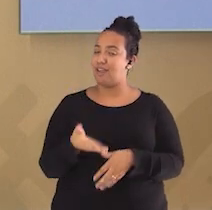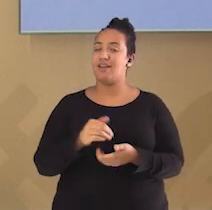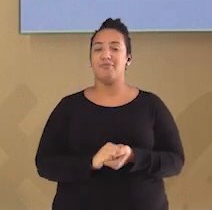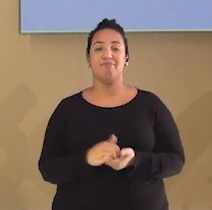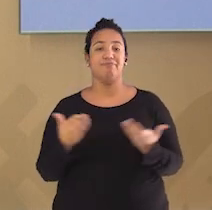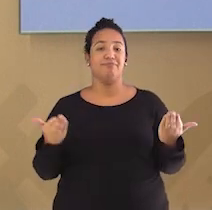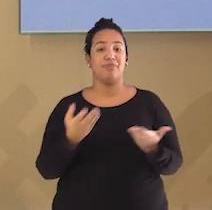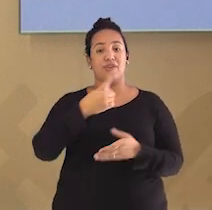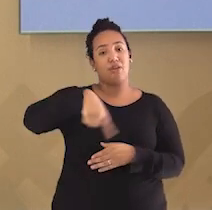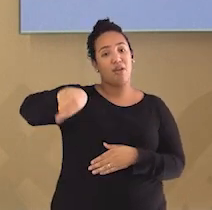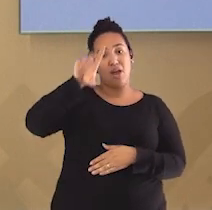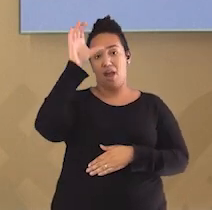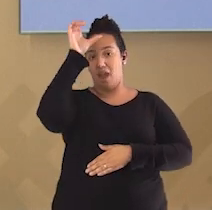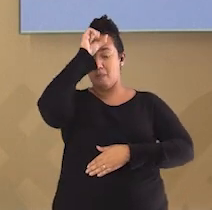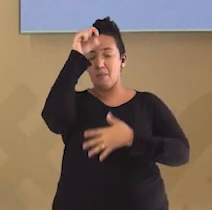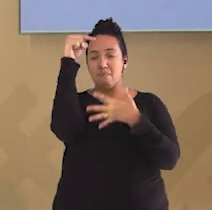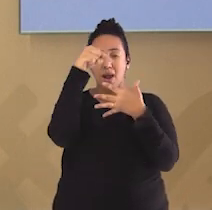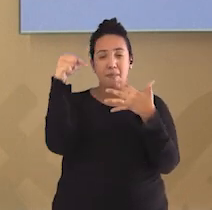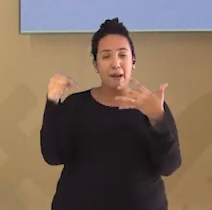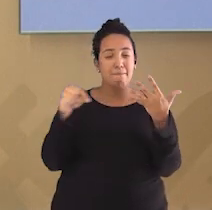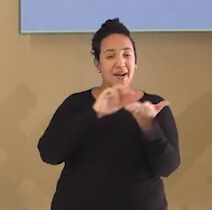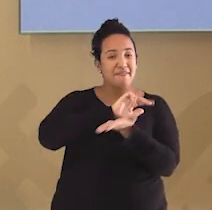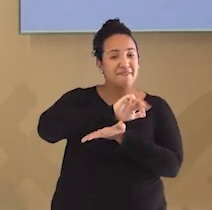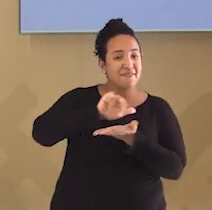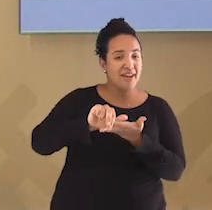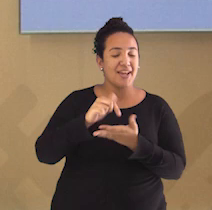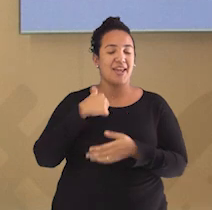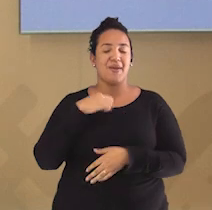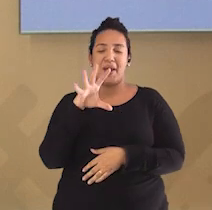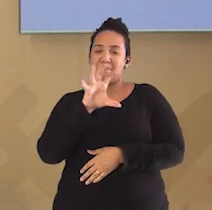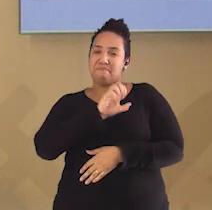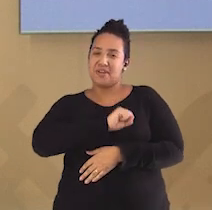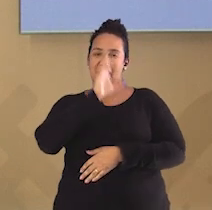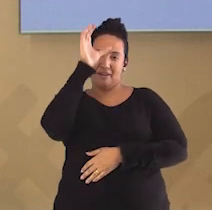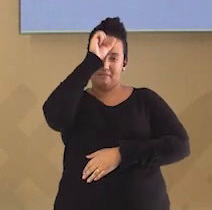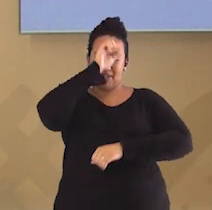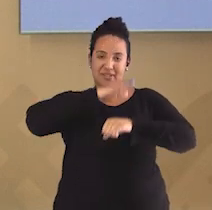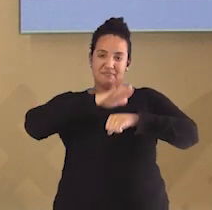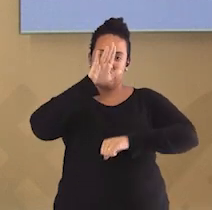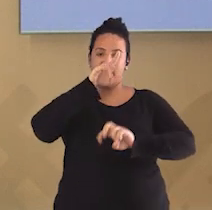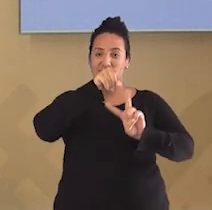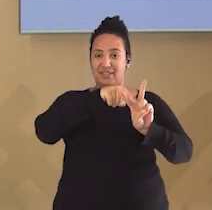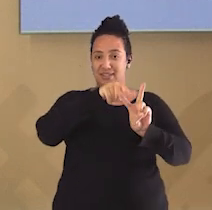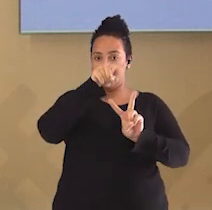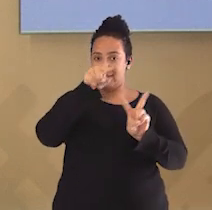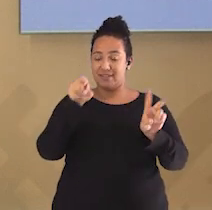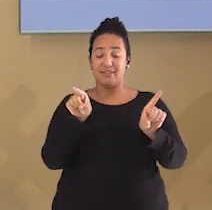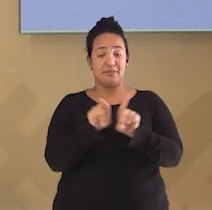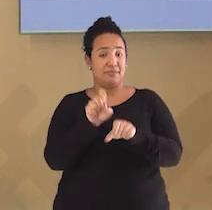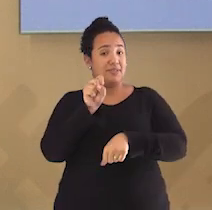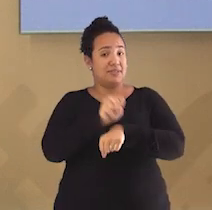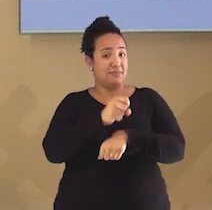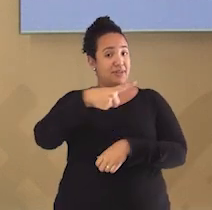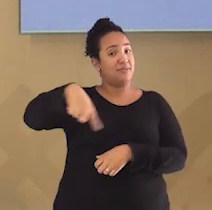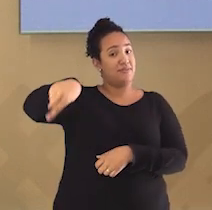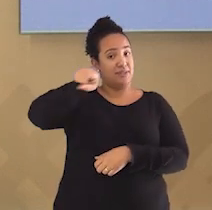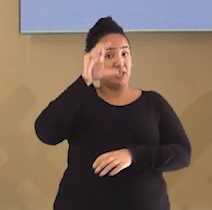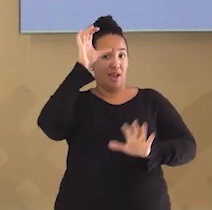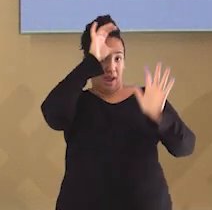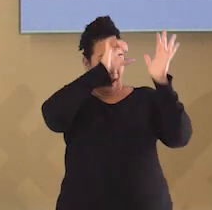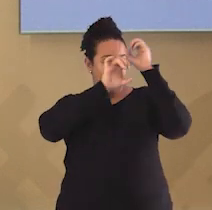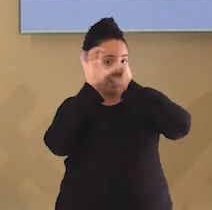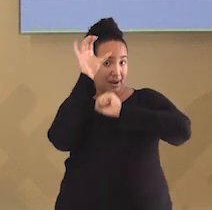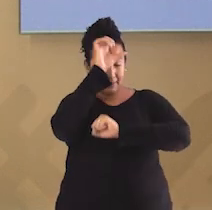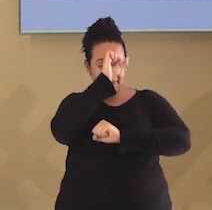E hoje nós aprendemos muitas coisas novas. Eu adorei conhecer melhor a raiz quadrada e espero que vocês também